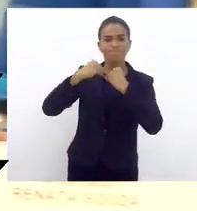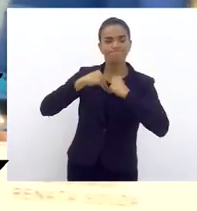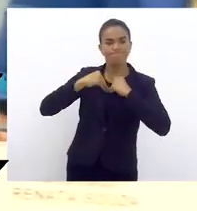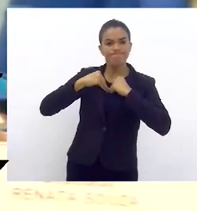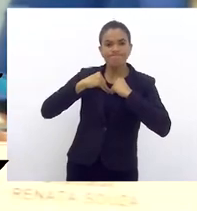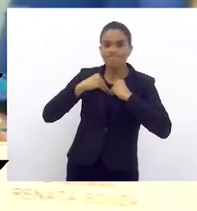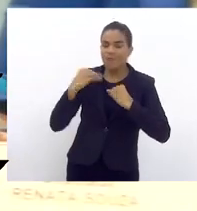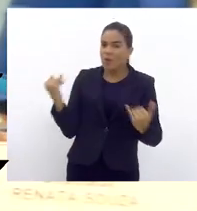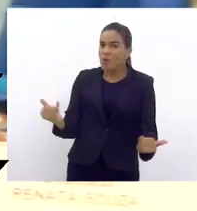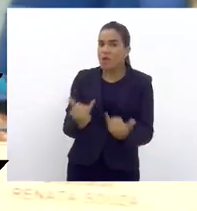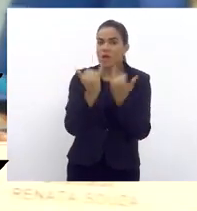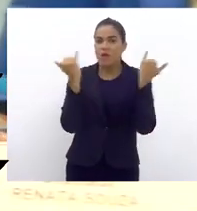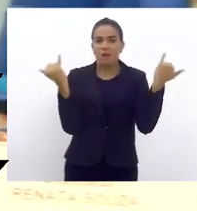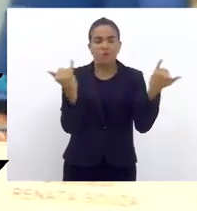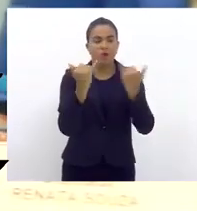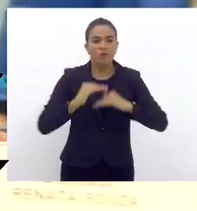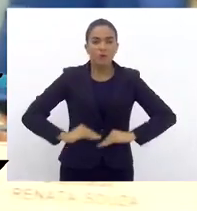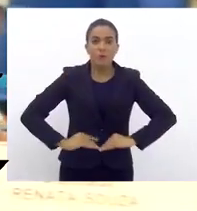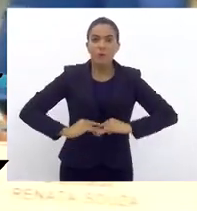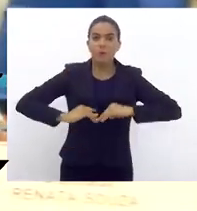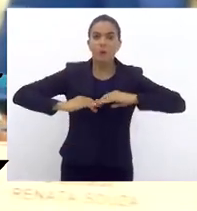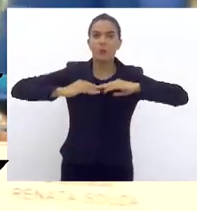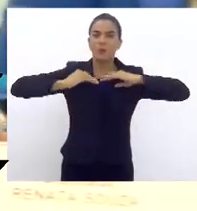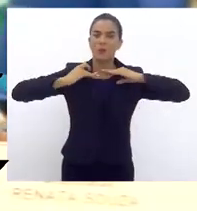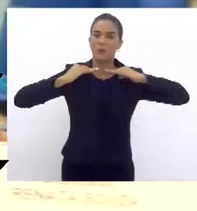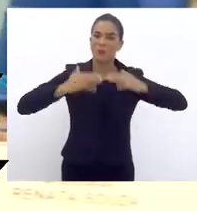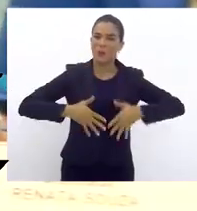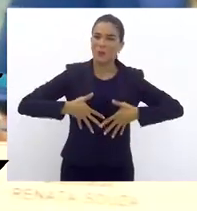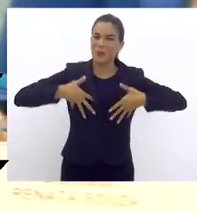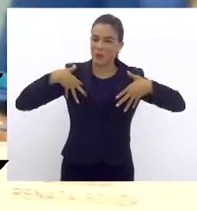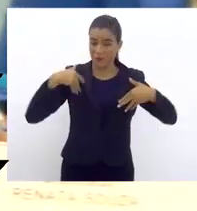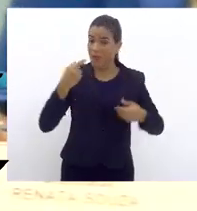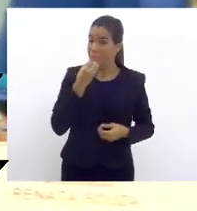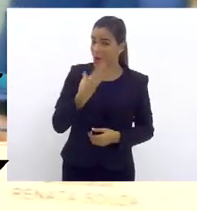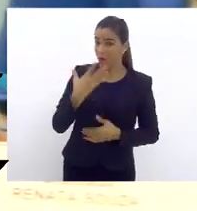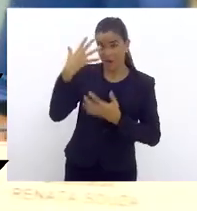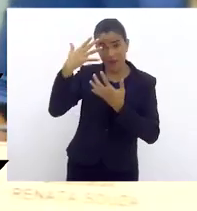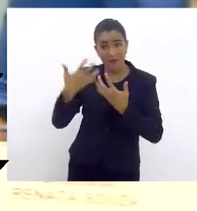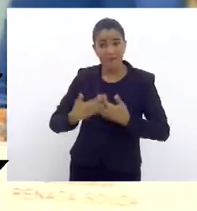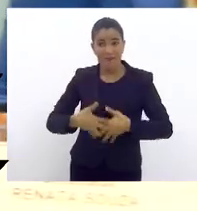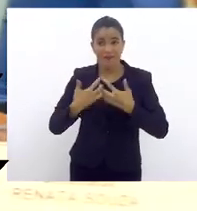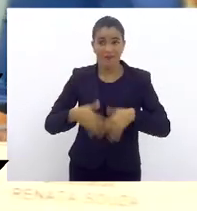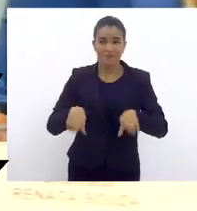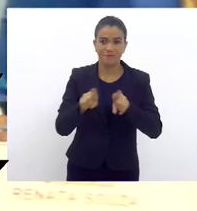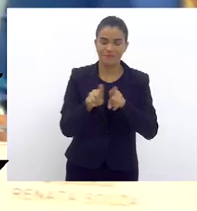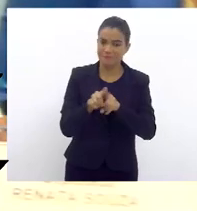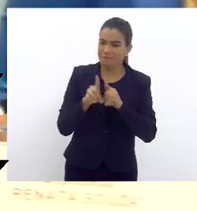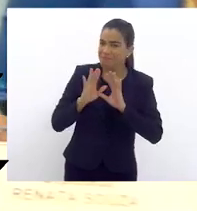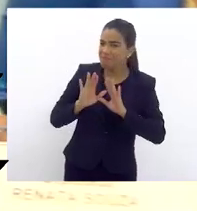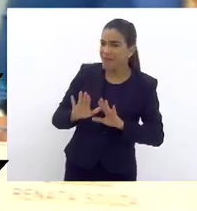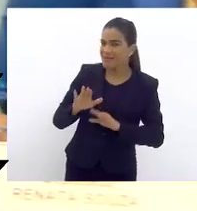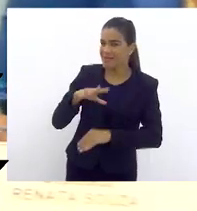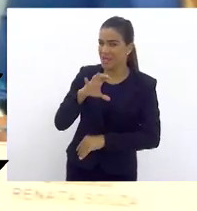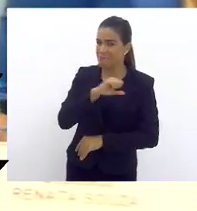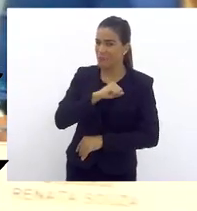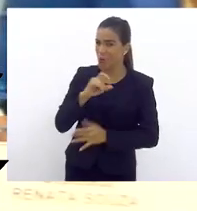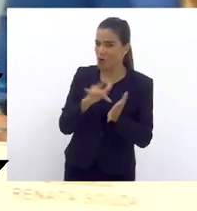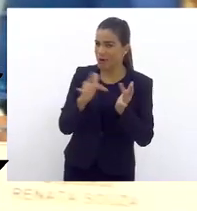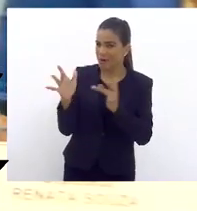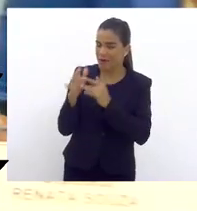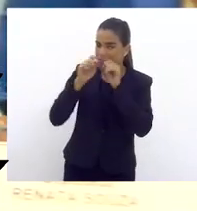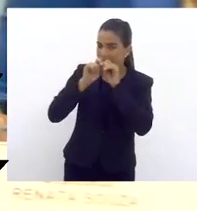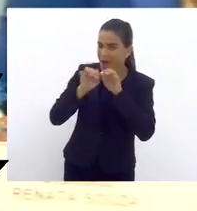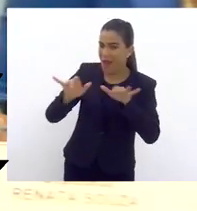para a vida dessa as pessoas que é fundamental a gente também refletir mas que esse amor né em Cristo processado